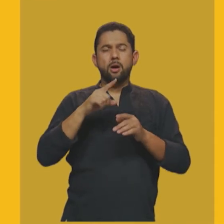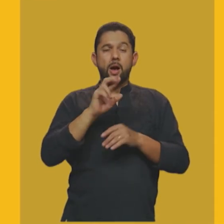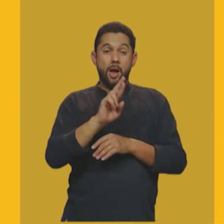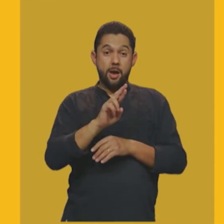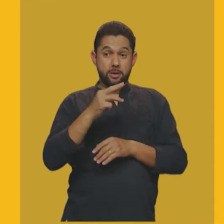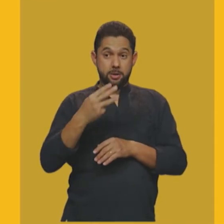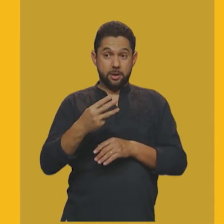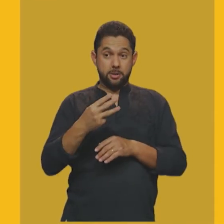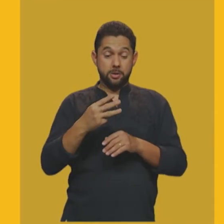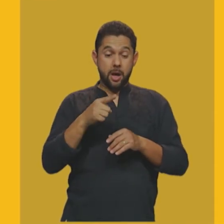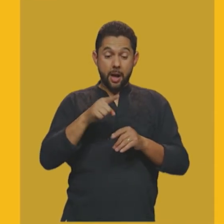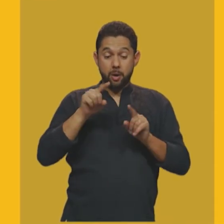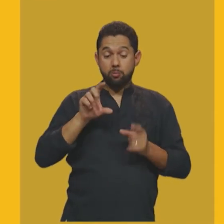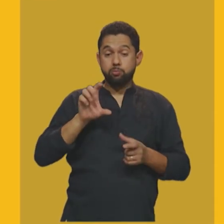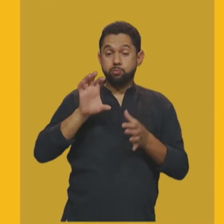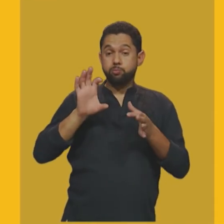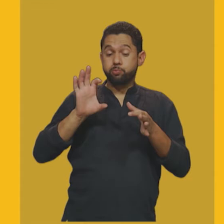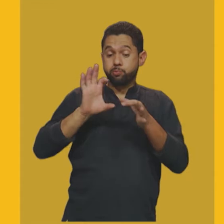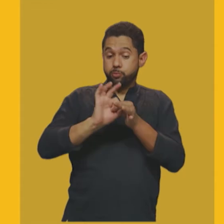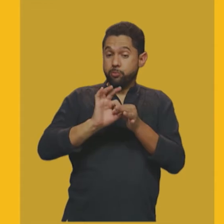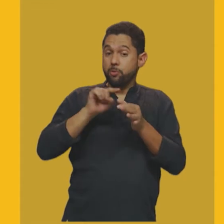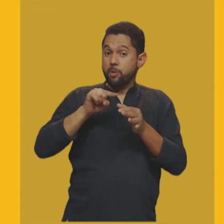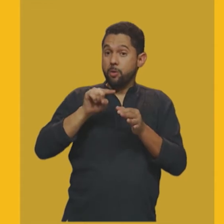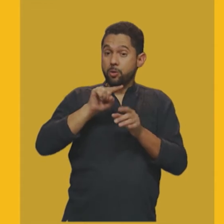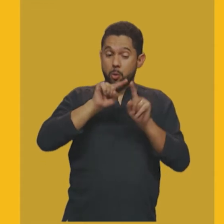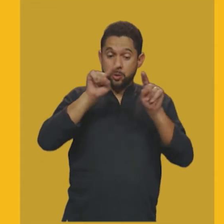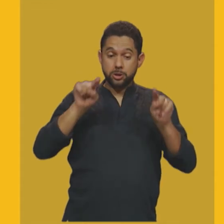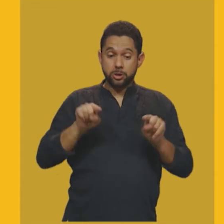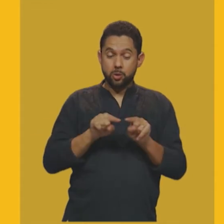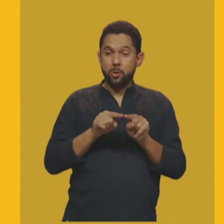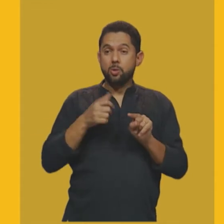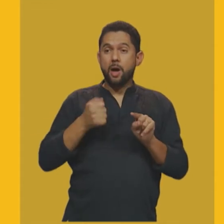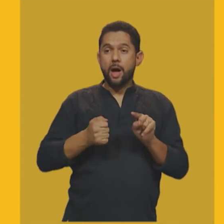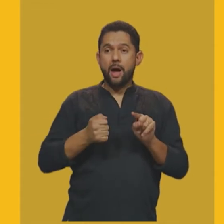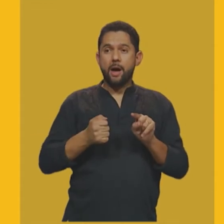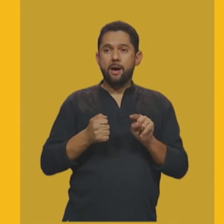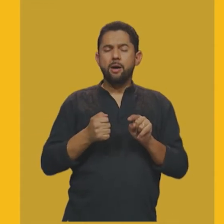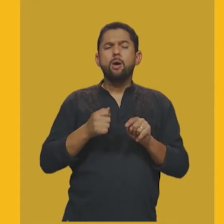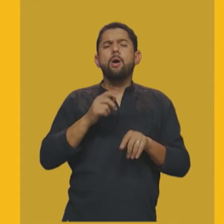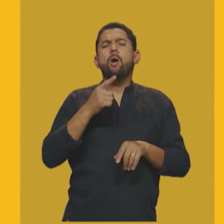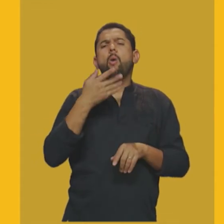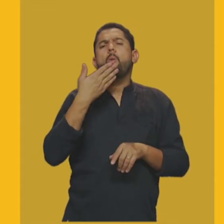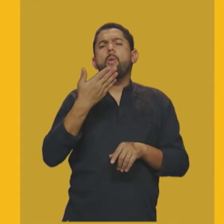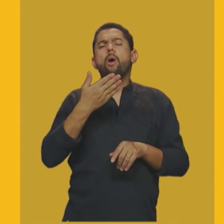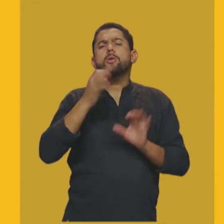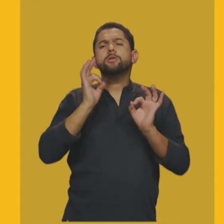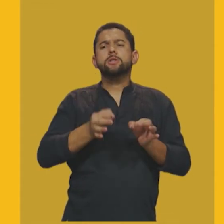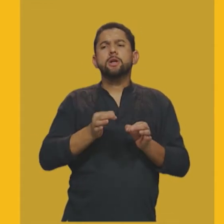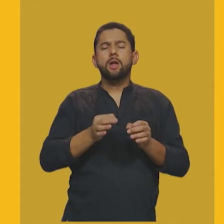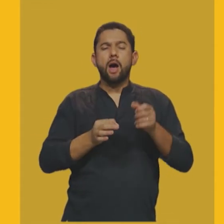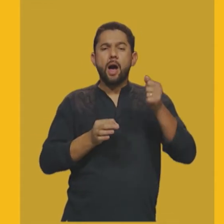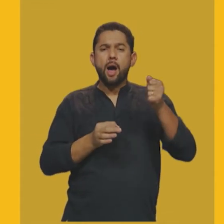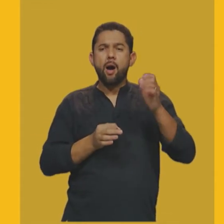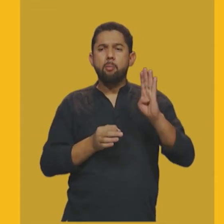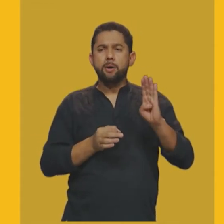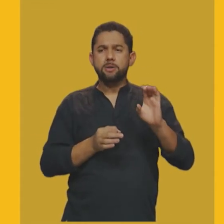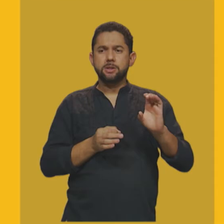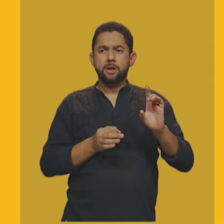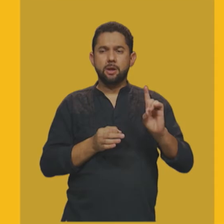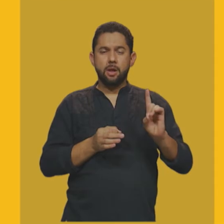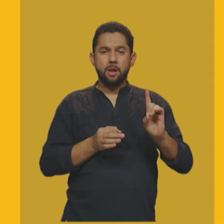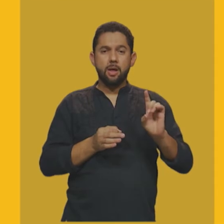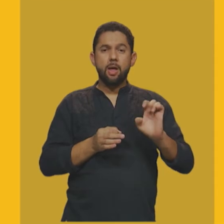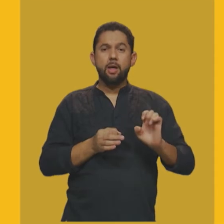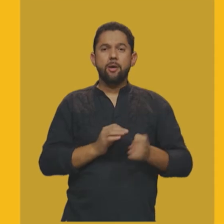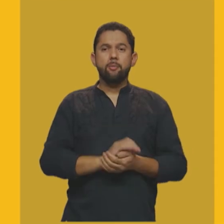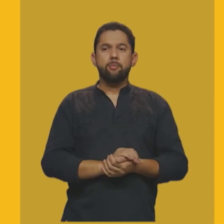podemos dizer que a corrente medida no amperímetro A colocado no circuito é... Então, veja bem, foi dado um circuito e